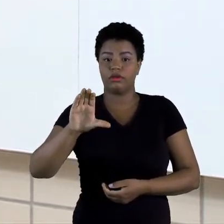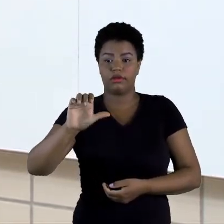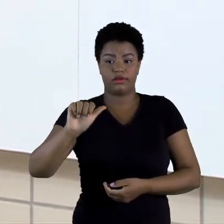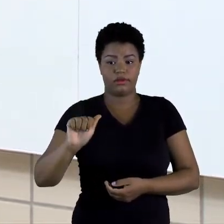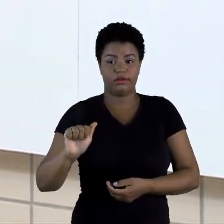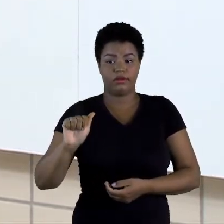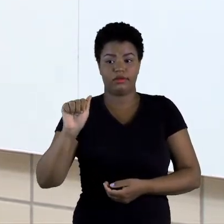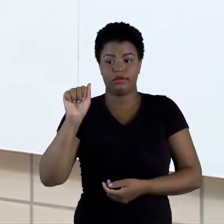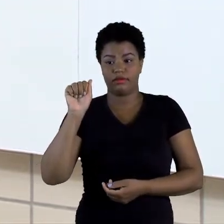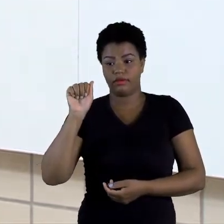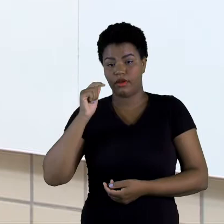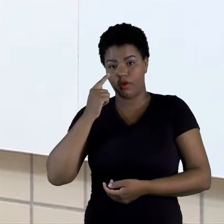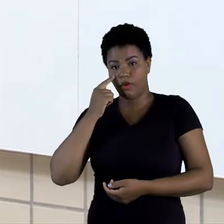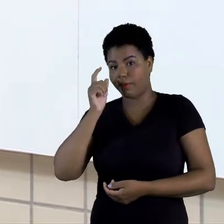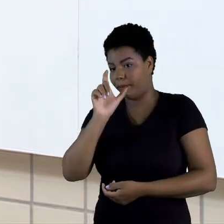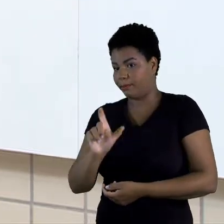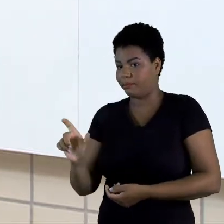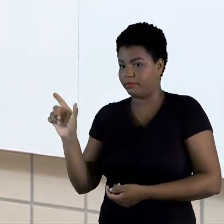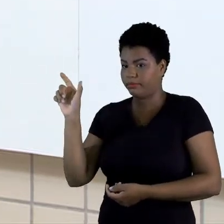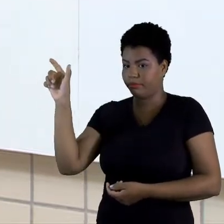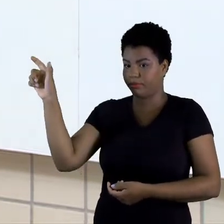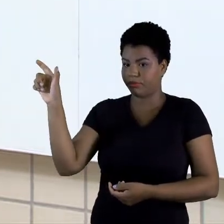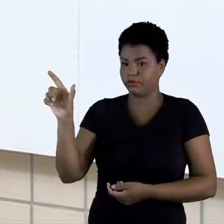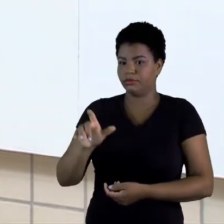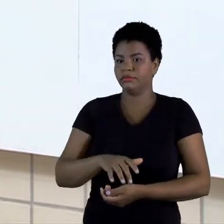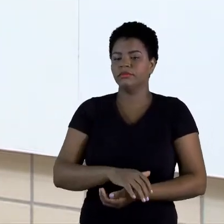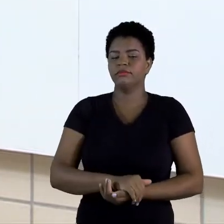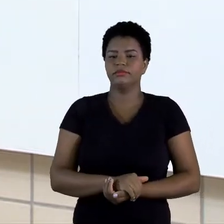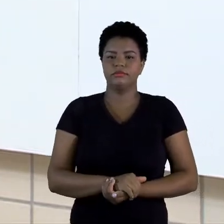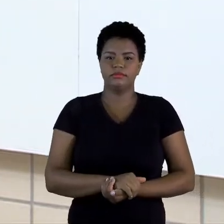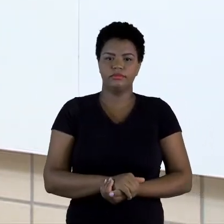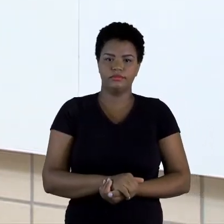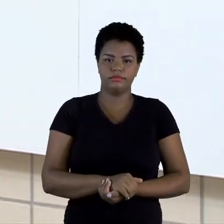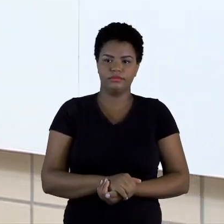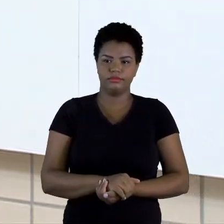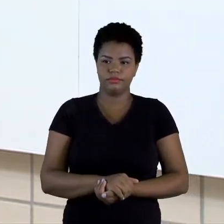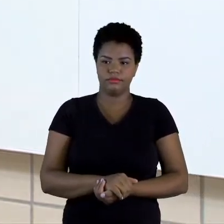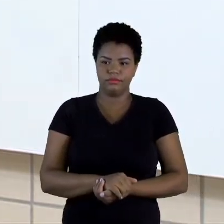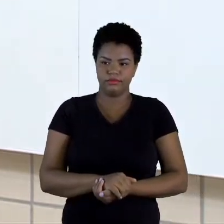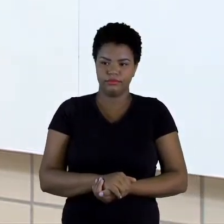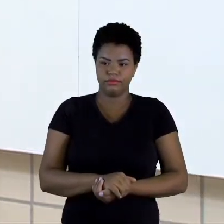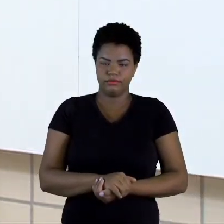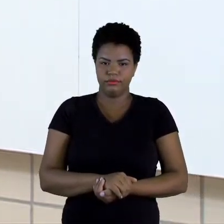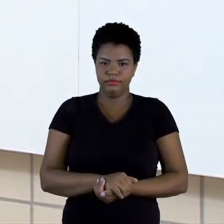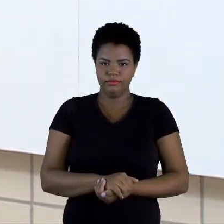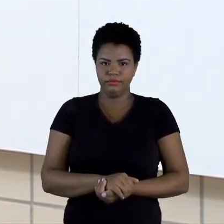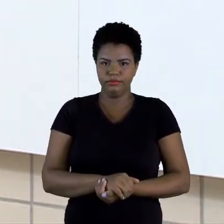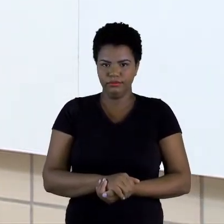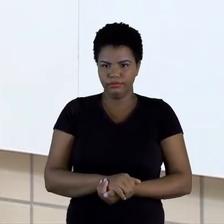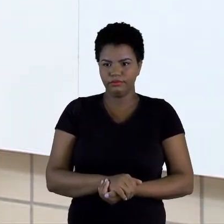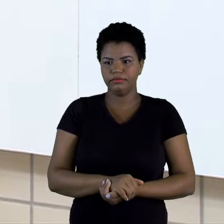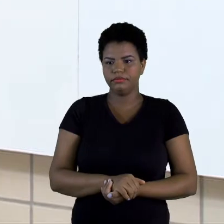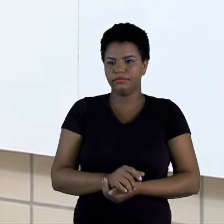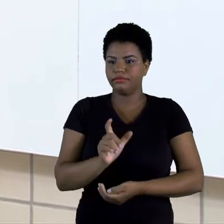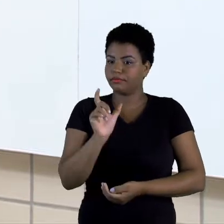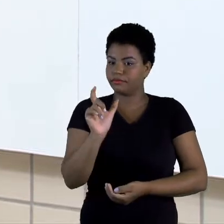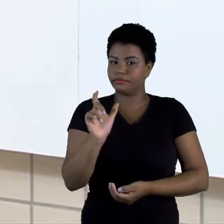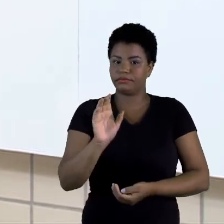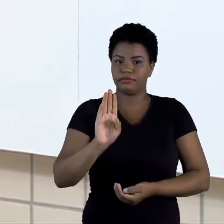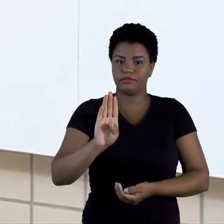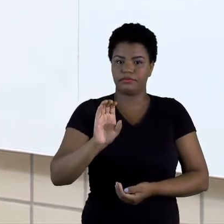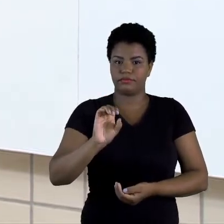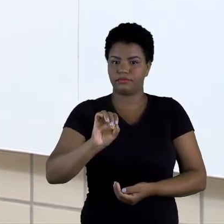Francisquinha? Boneca, certo? Nós vamos colocar a palavra